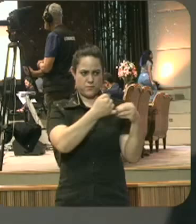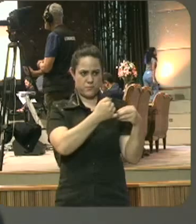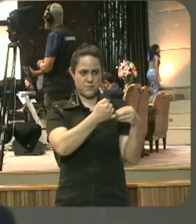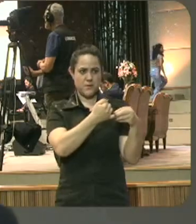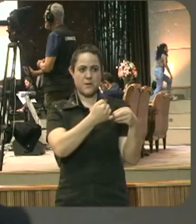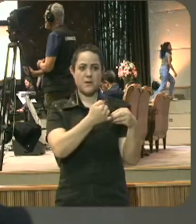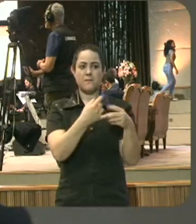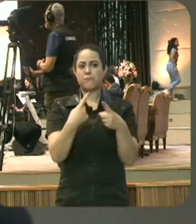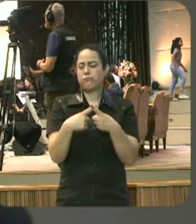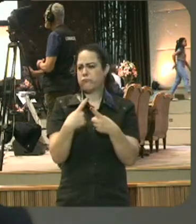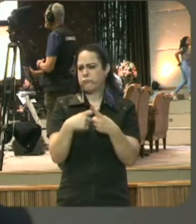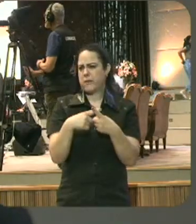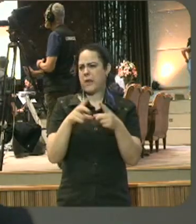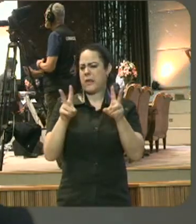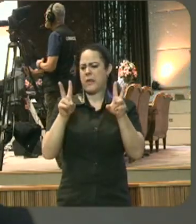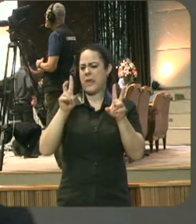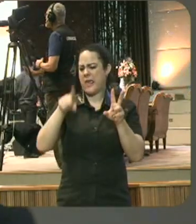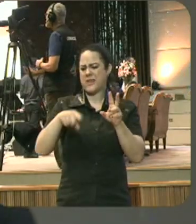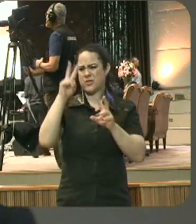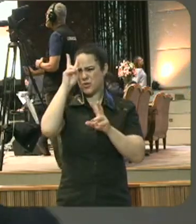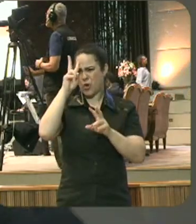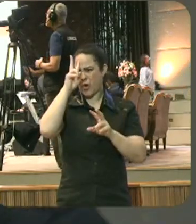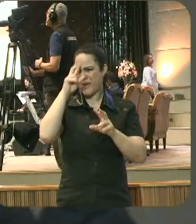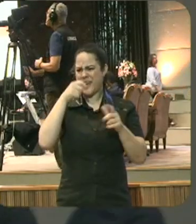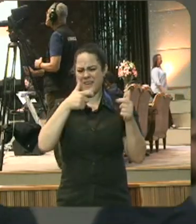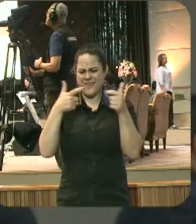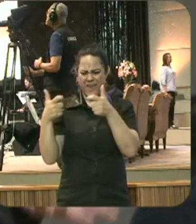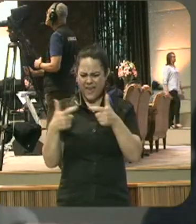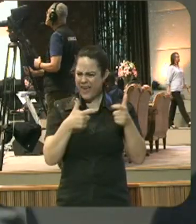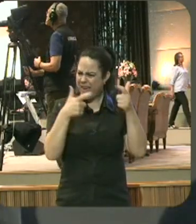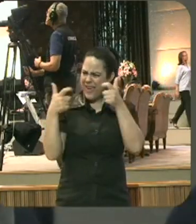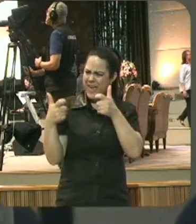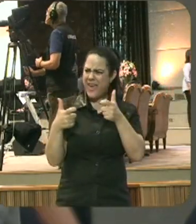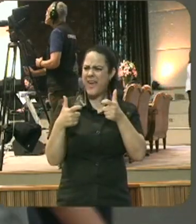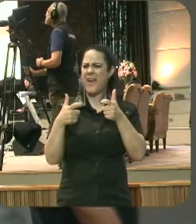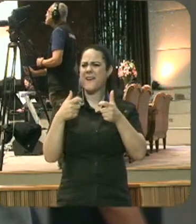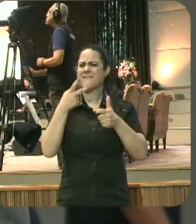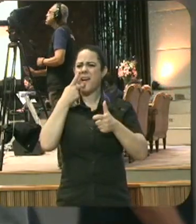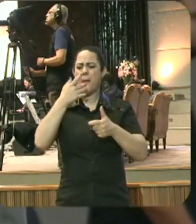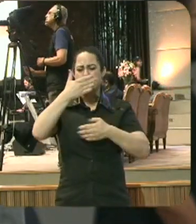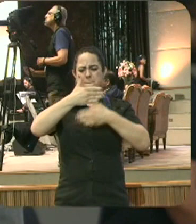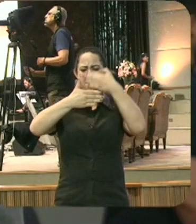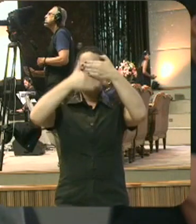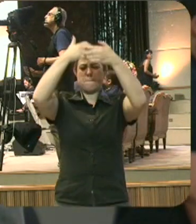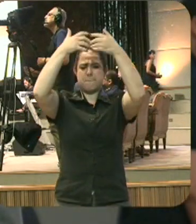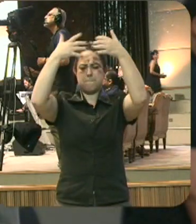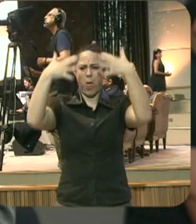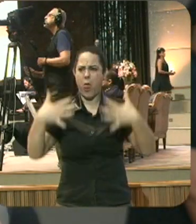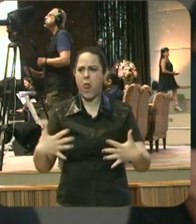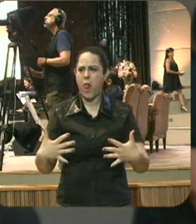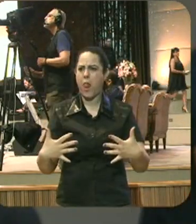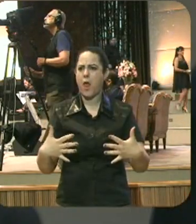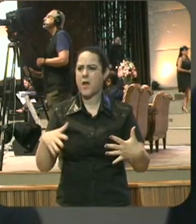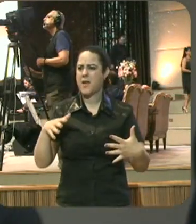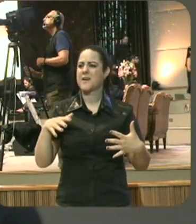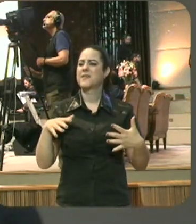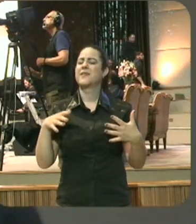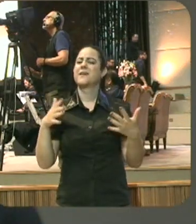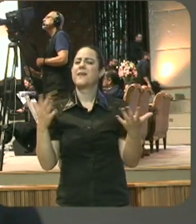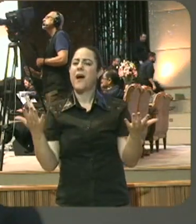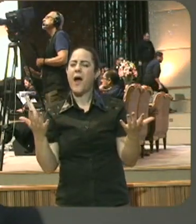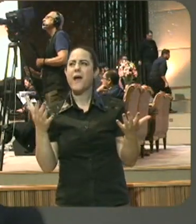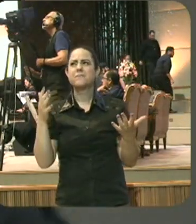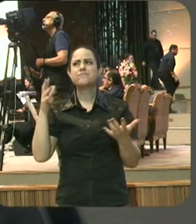de uma batalha, fala de uma guerra, fala de muralhas caindo. E aí o Senhor foi trabalhando no